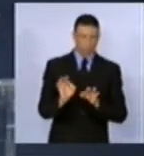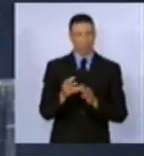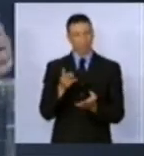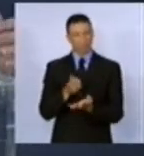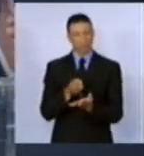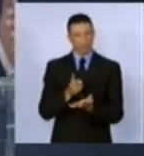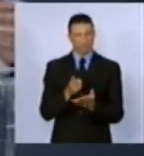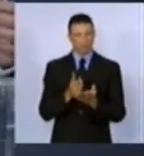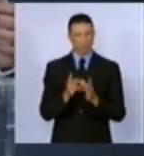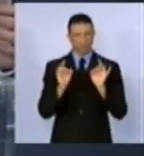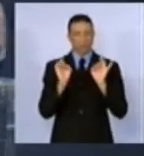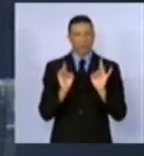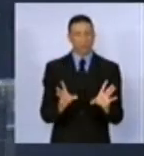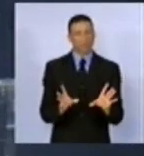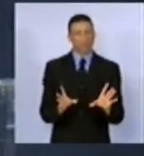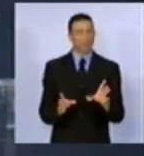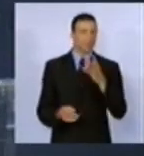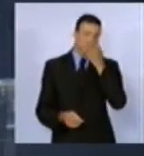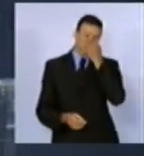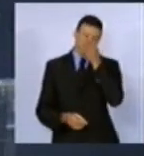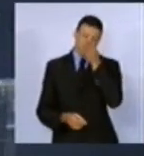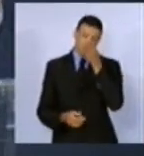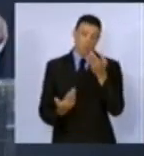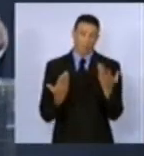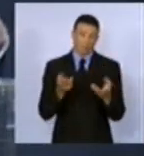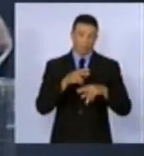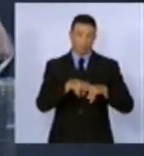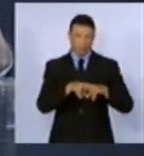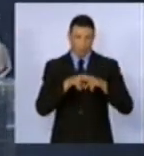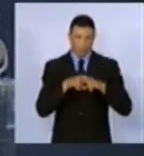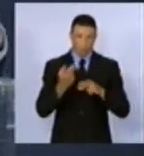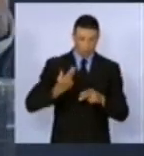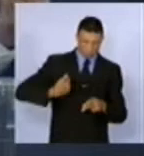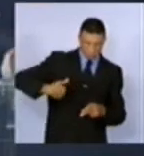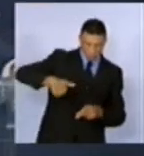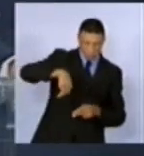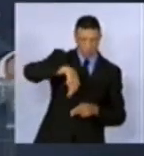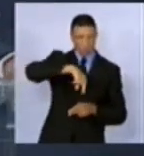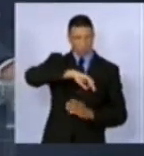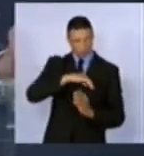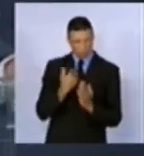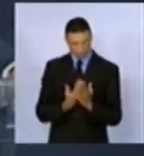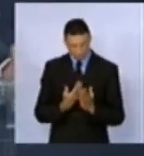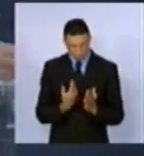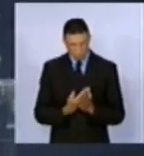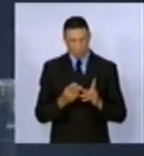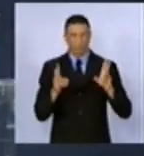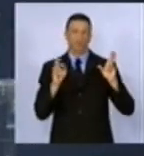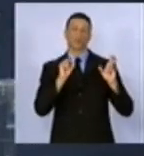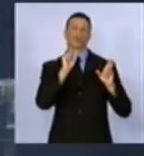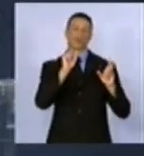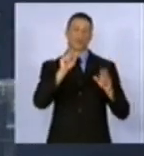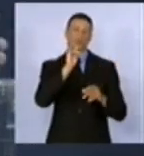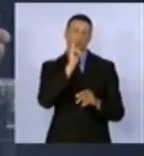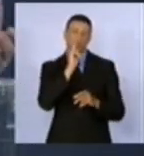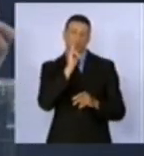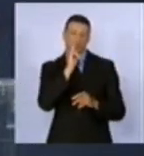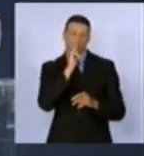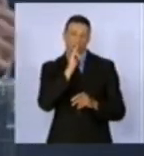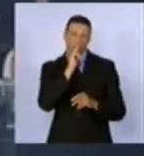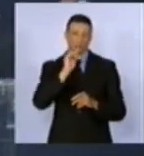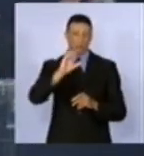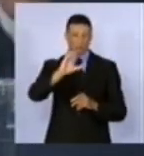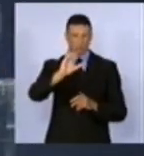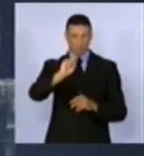então o que nós precisamos fazer é ver como é que o carbono quando ele sai e quando ele